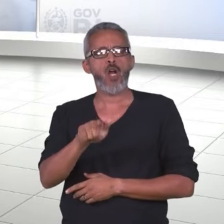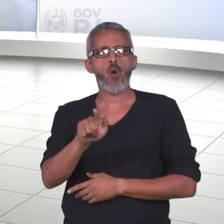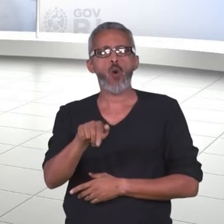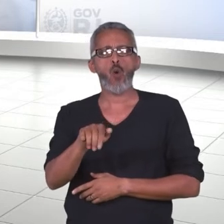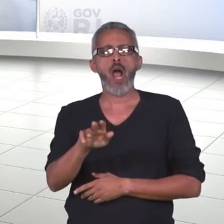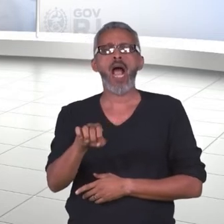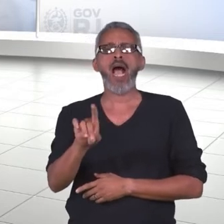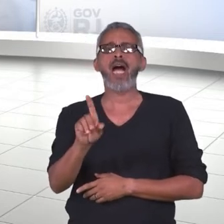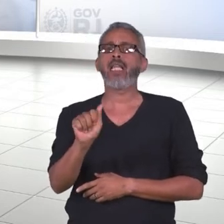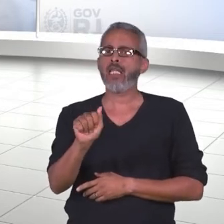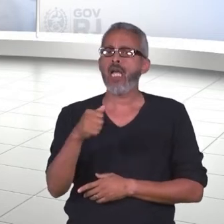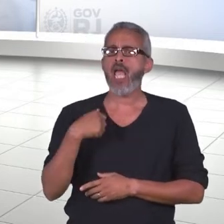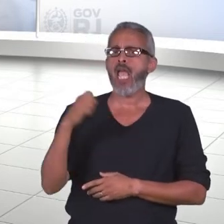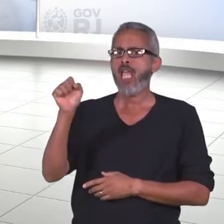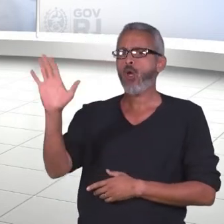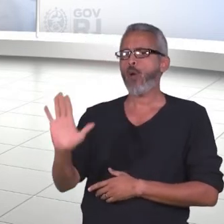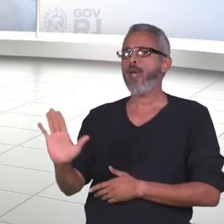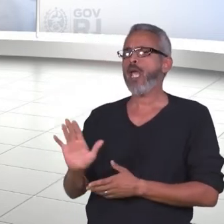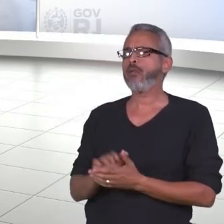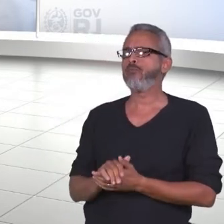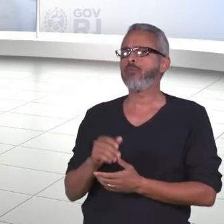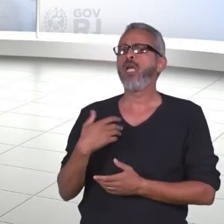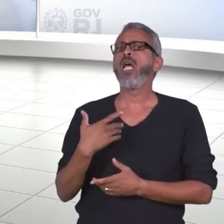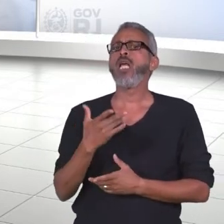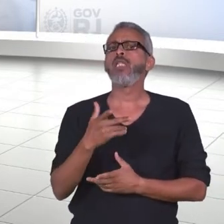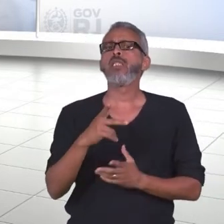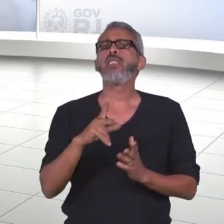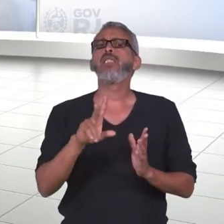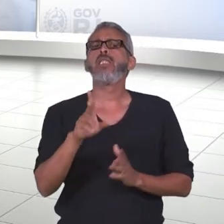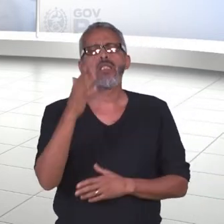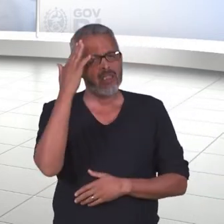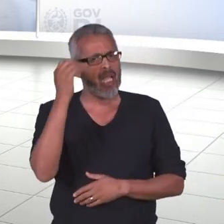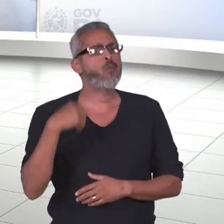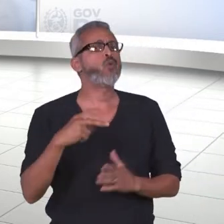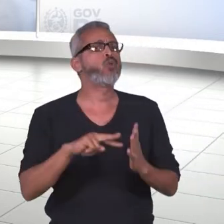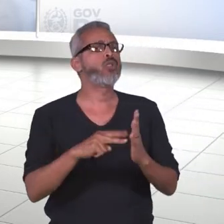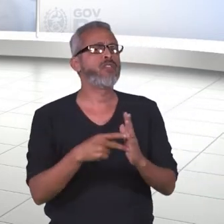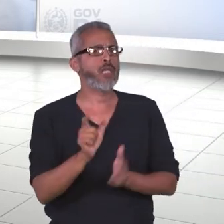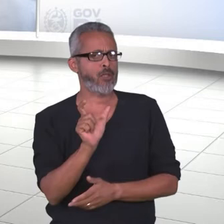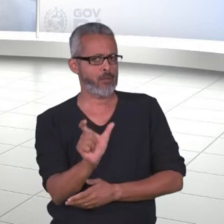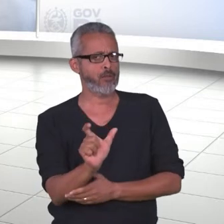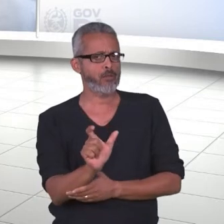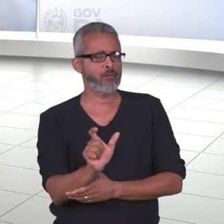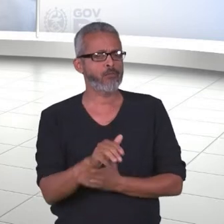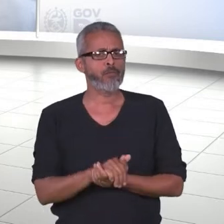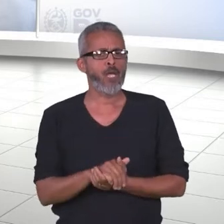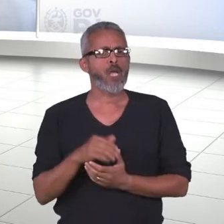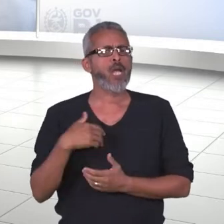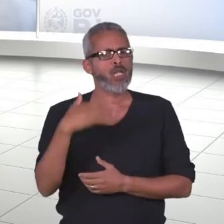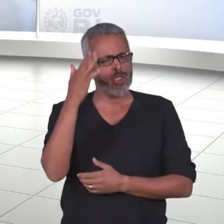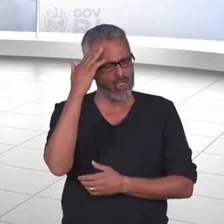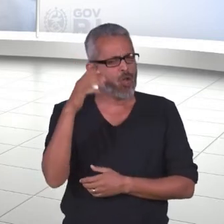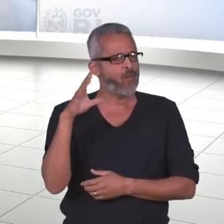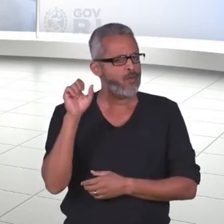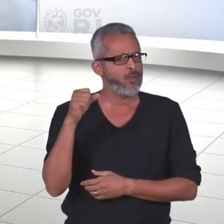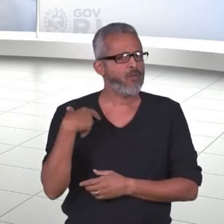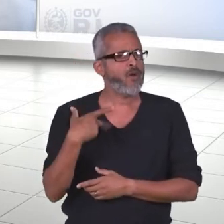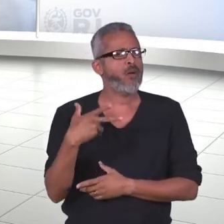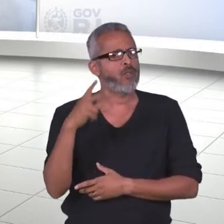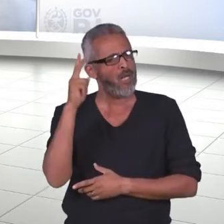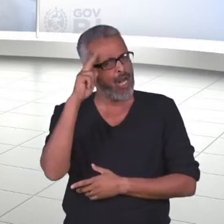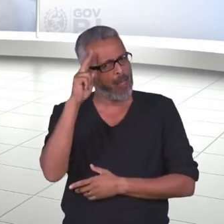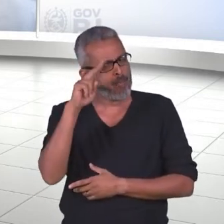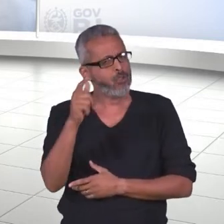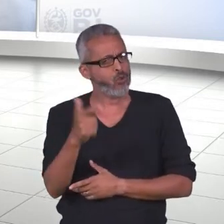europeias? Sabe o que significa o termo vanguarda? Se você sabe ou já ouviu falar,